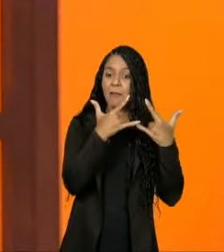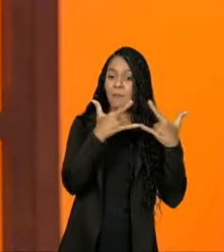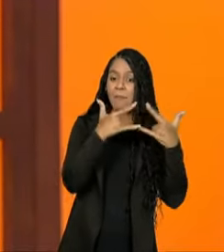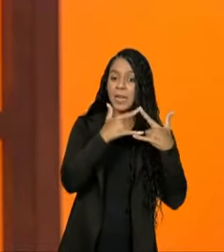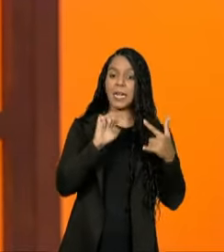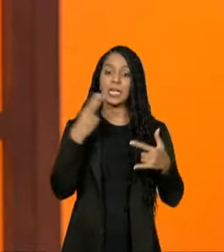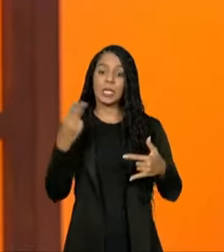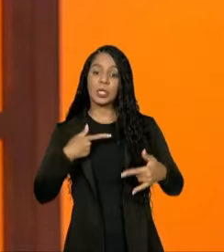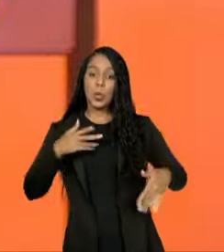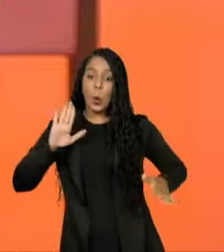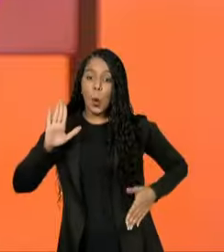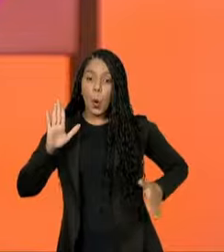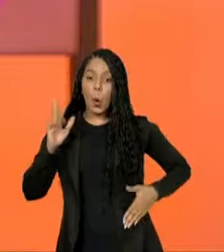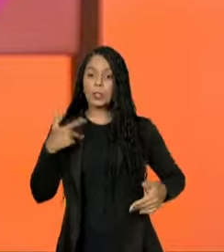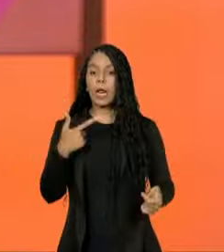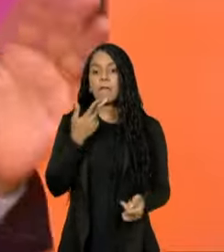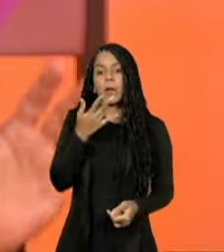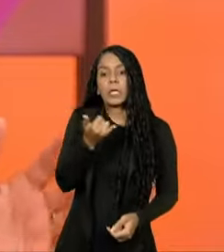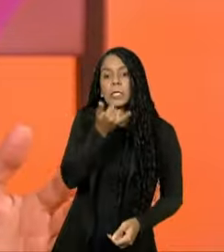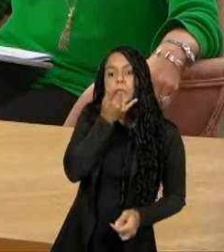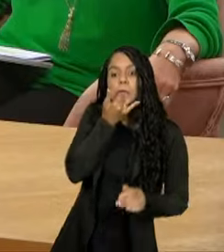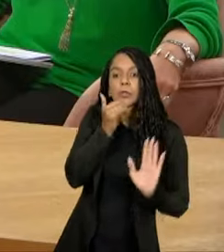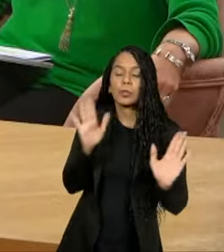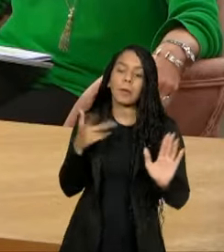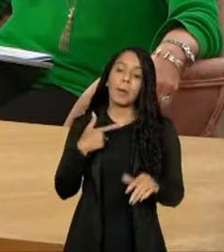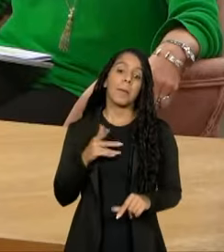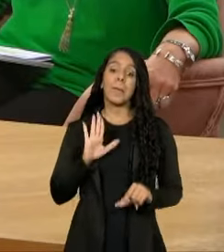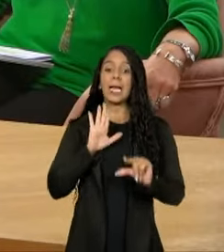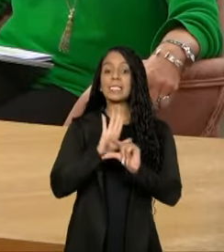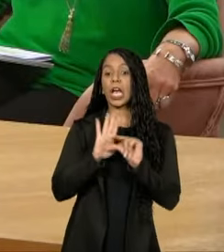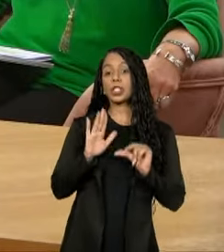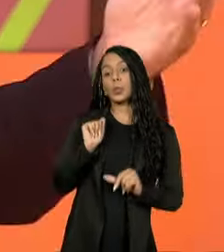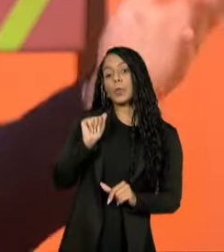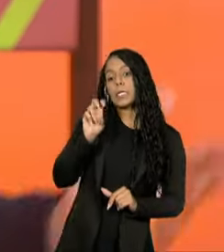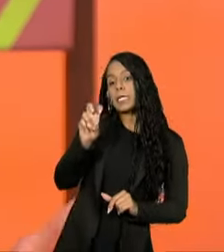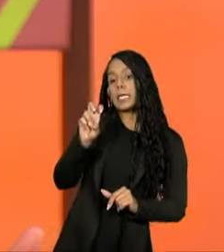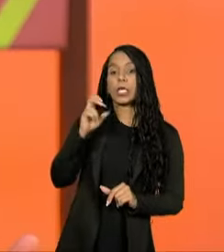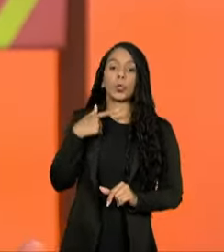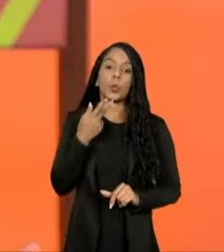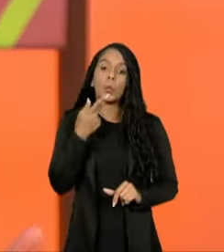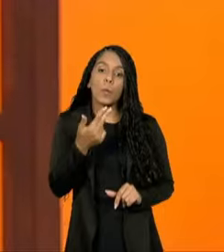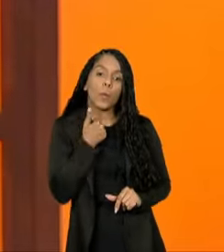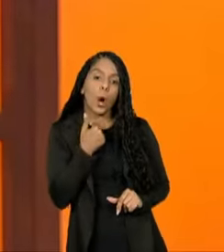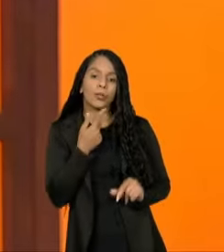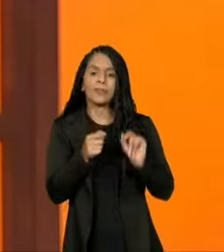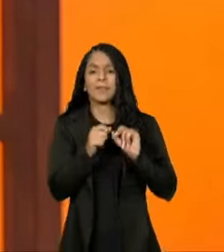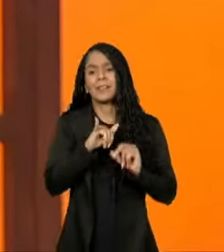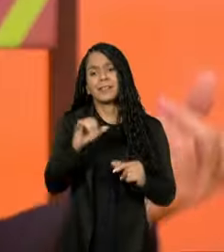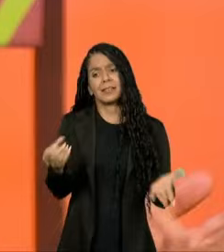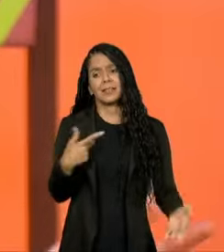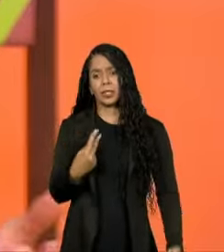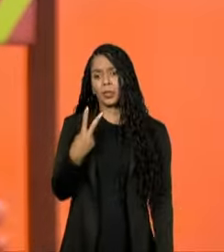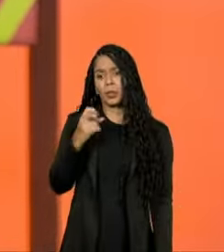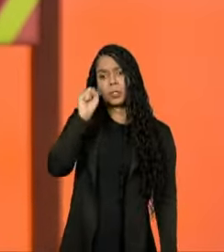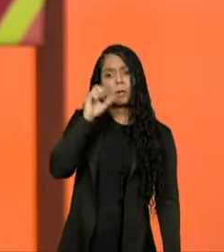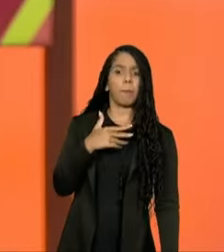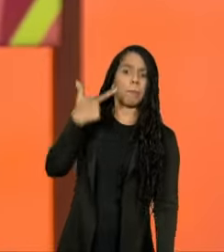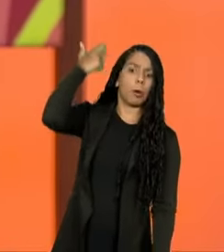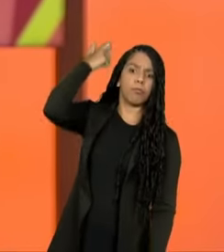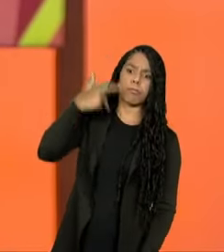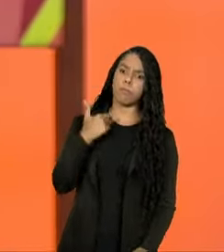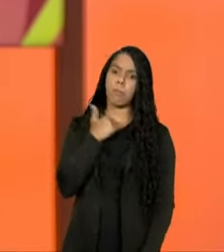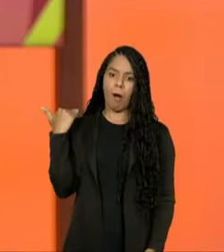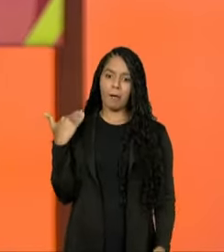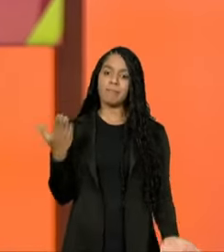dono da milícia ou para o dono do tráfico e falar, desculpa, mas o artigo 5º não diz que você pode fazer isso. Você vai durar 2 segundos. Né?